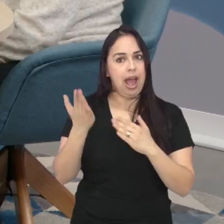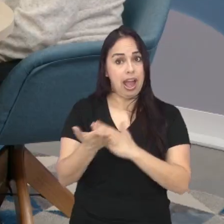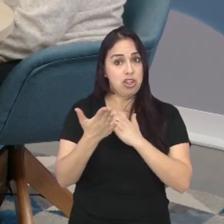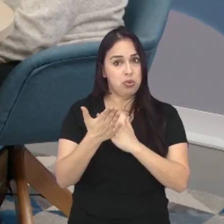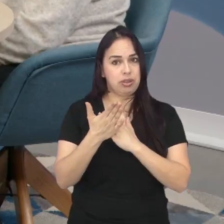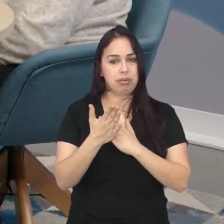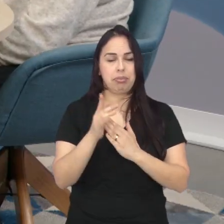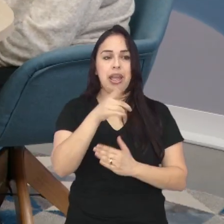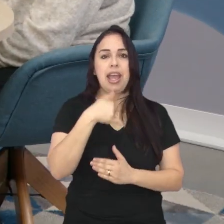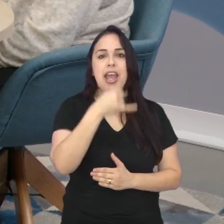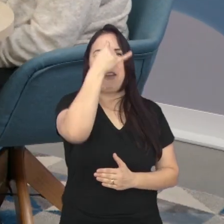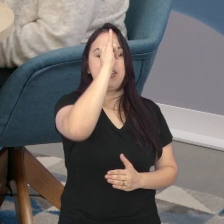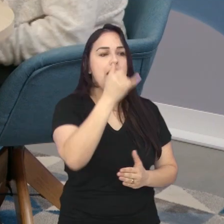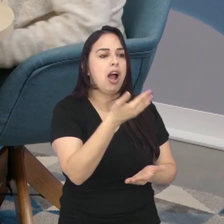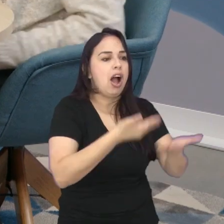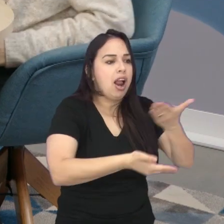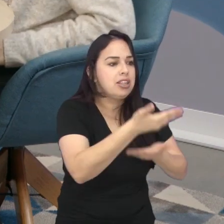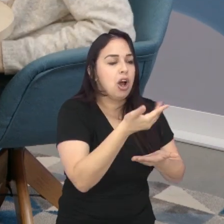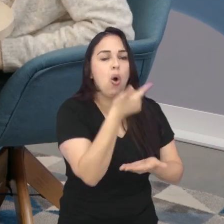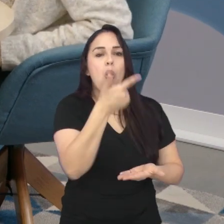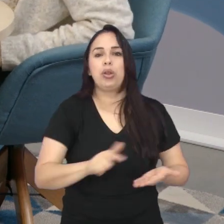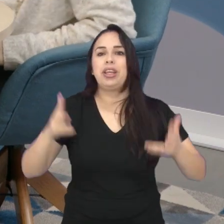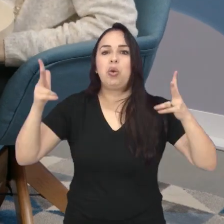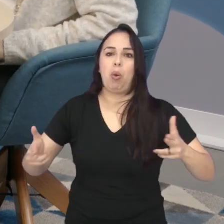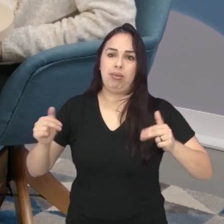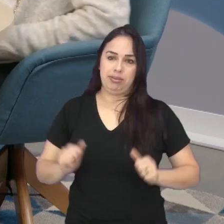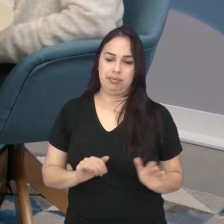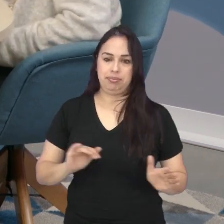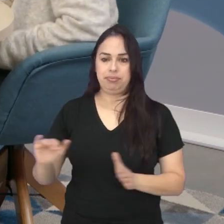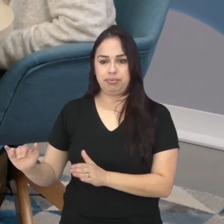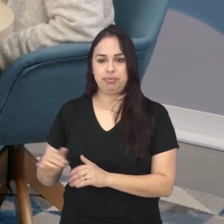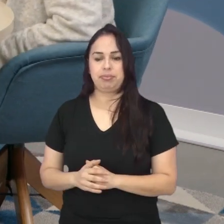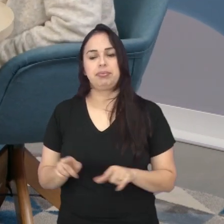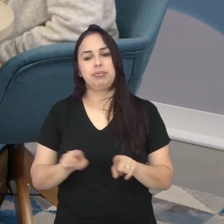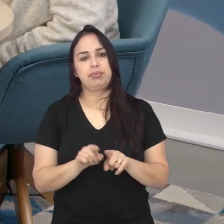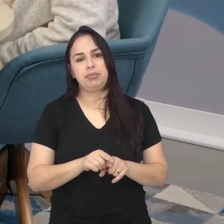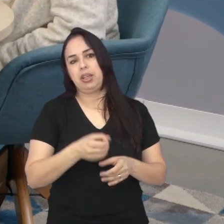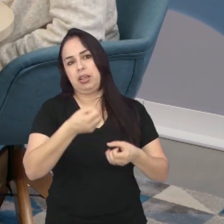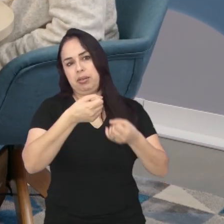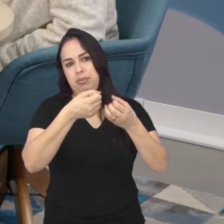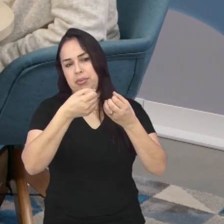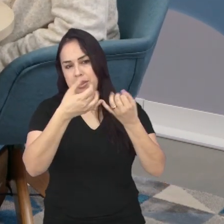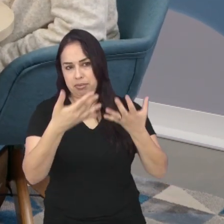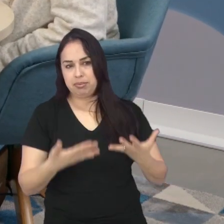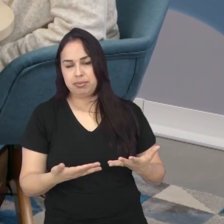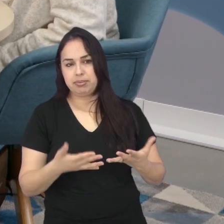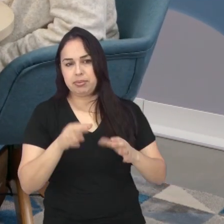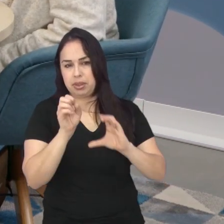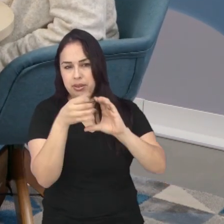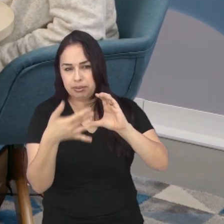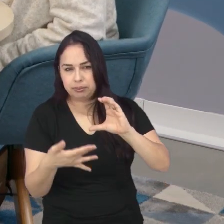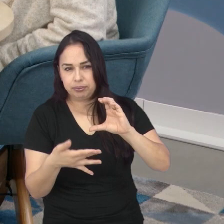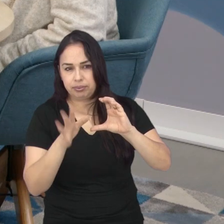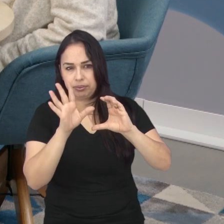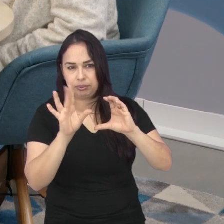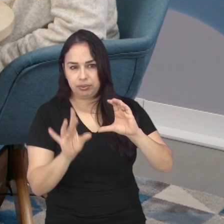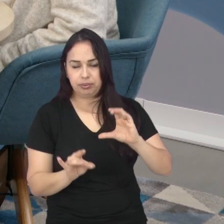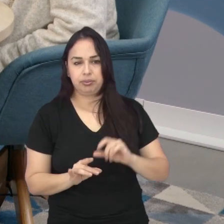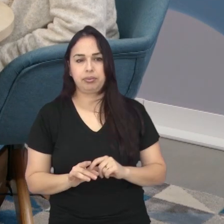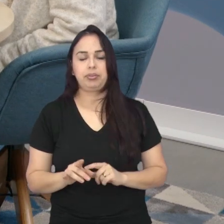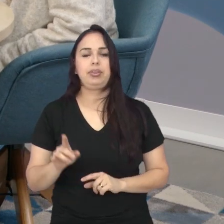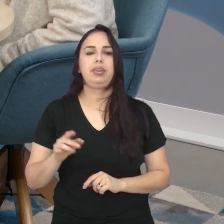acho que ela tocou num aspecto muito importante, né? Que é uma característica da violência doméstica, é ela